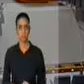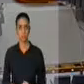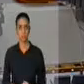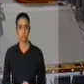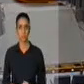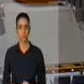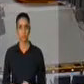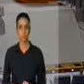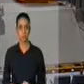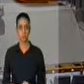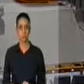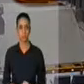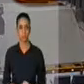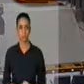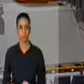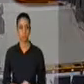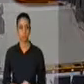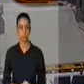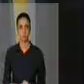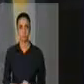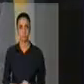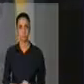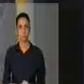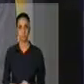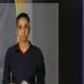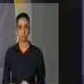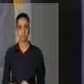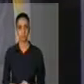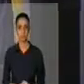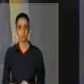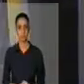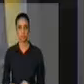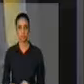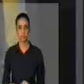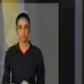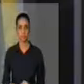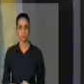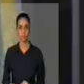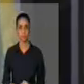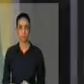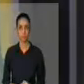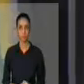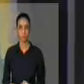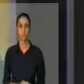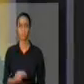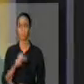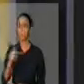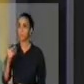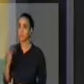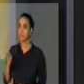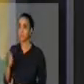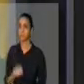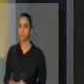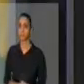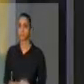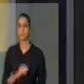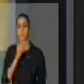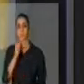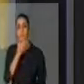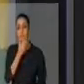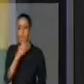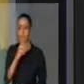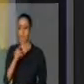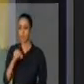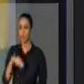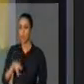Senhor presidente desta sessão, deputado Rômulo Gouveia,